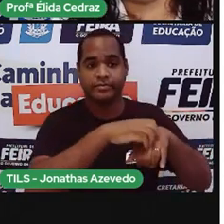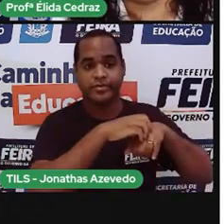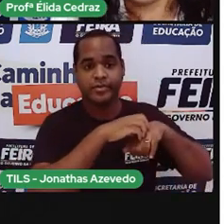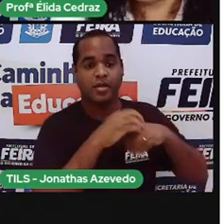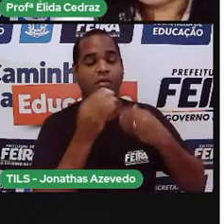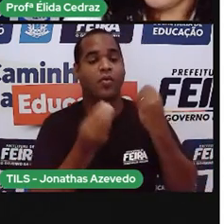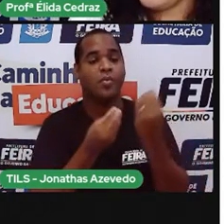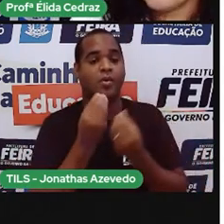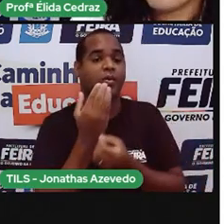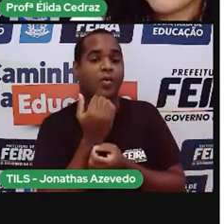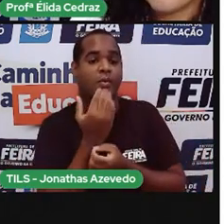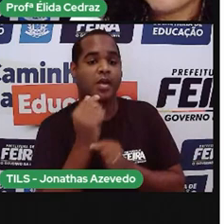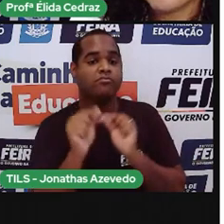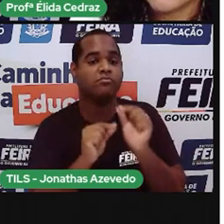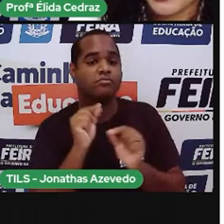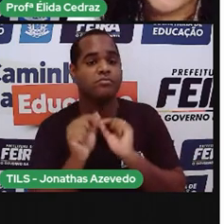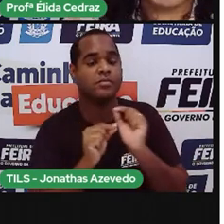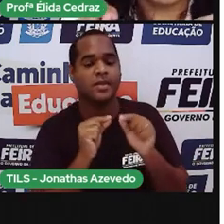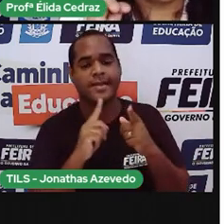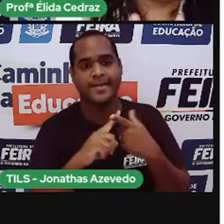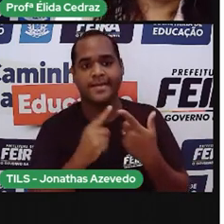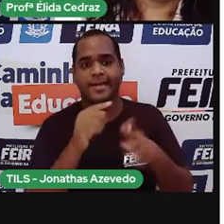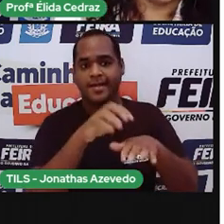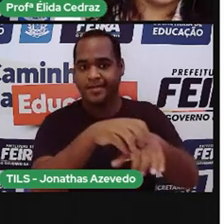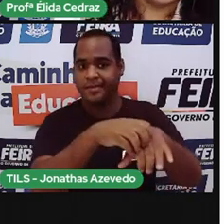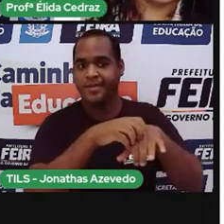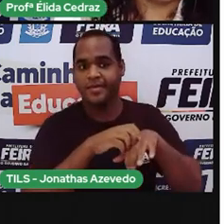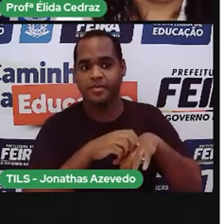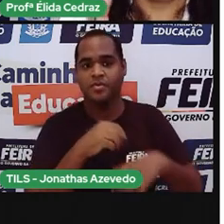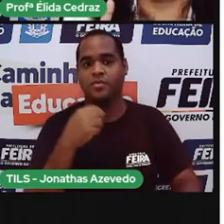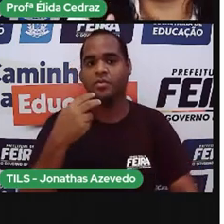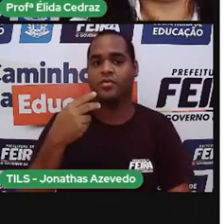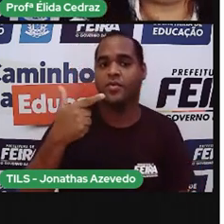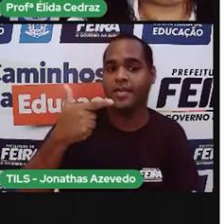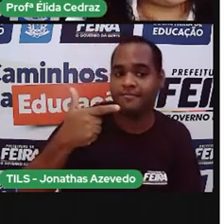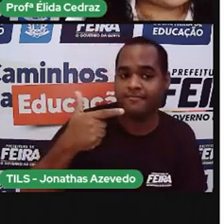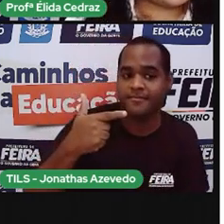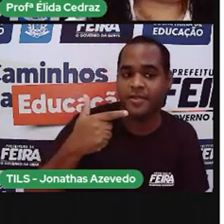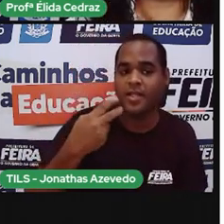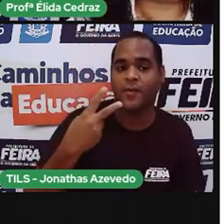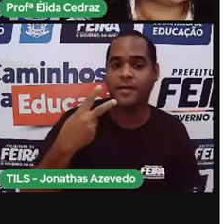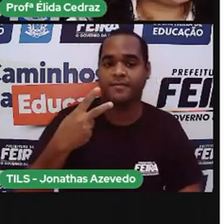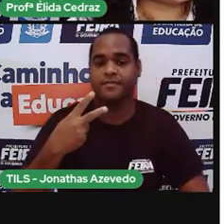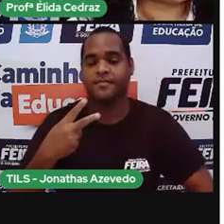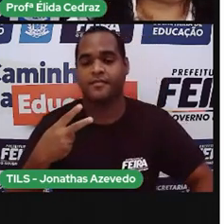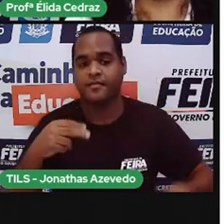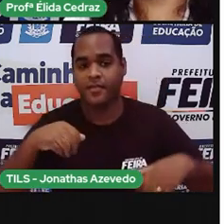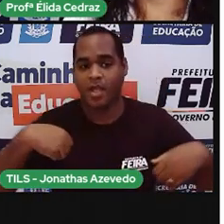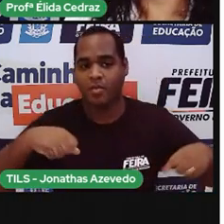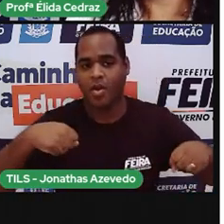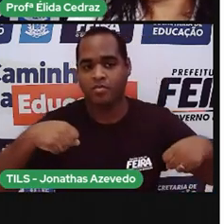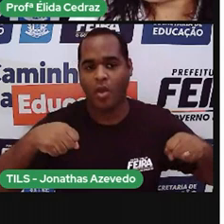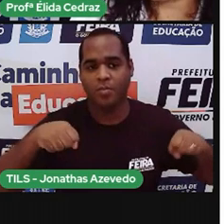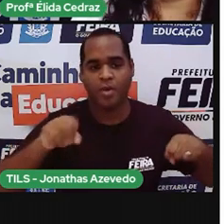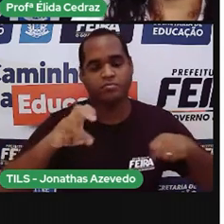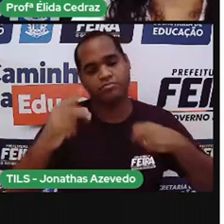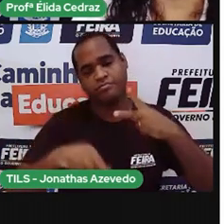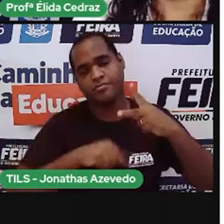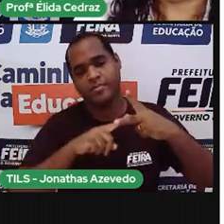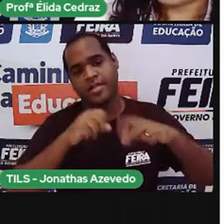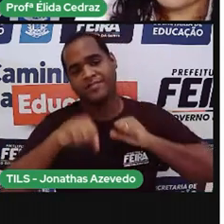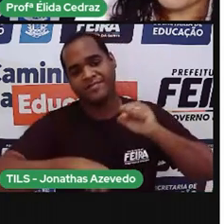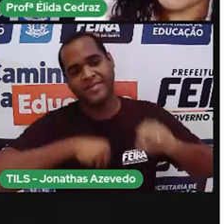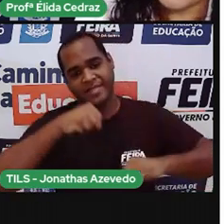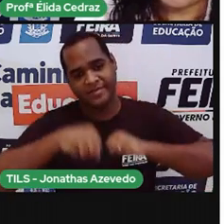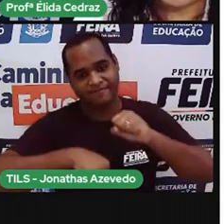casa? O delivery. Aí a Pro trouxe dois. O entregador de moto e o entregador